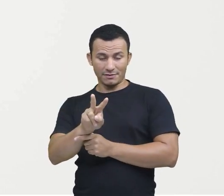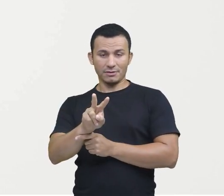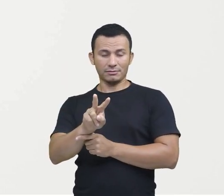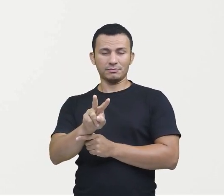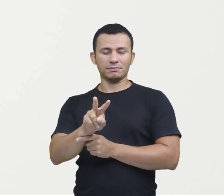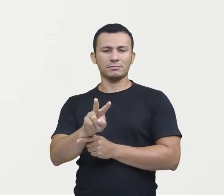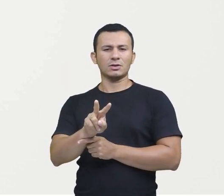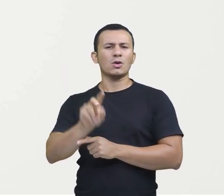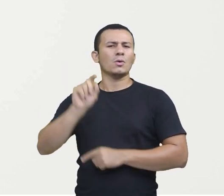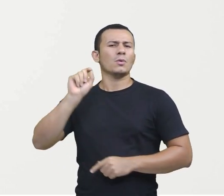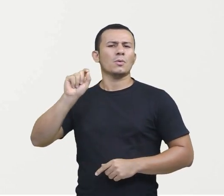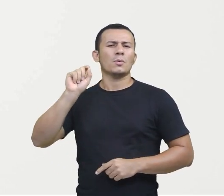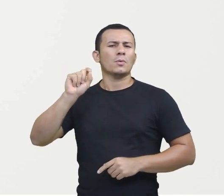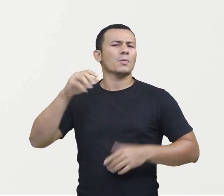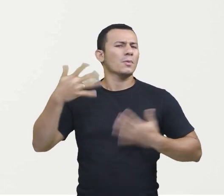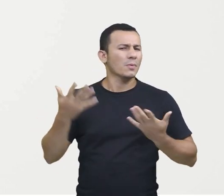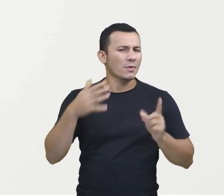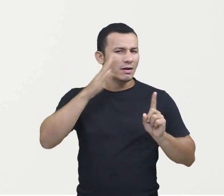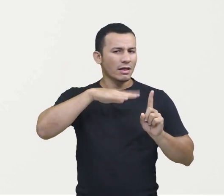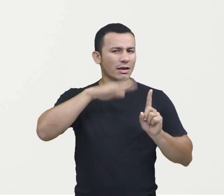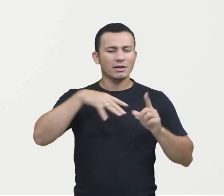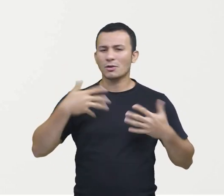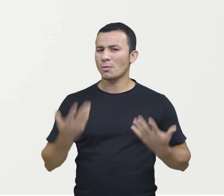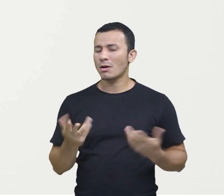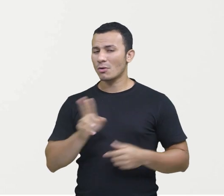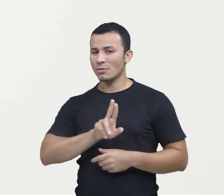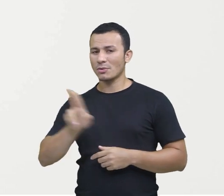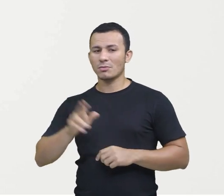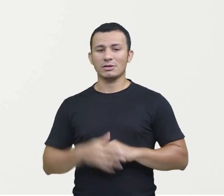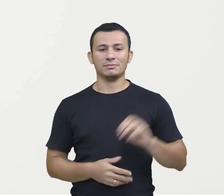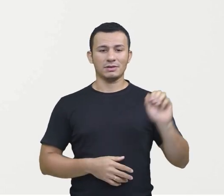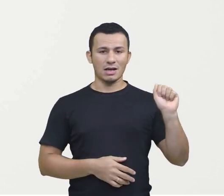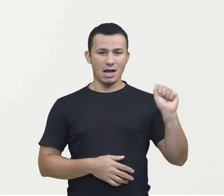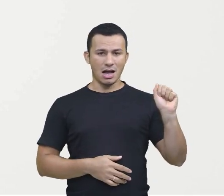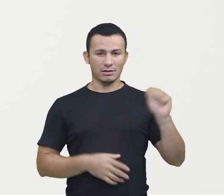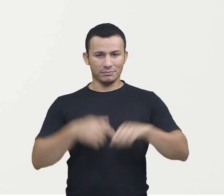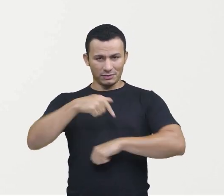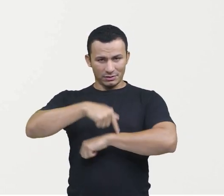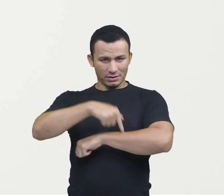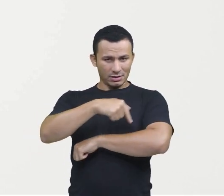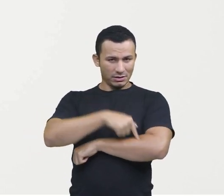ela representa qual lenda? Opção A, o Saci.